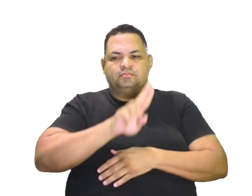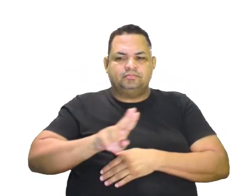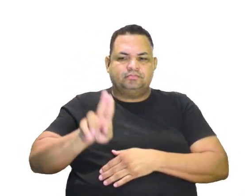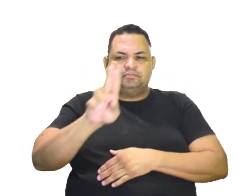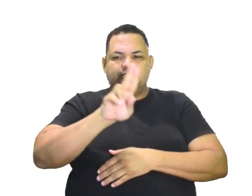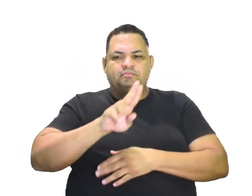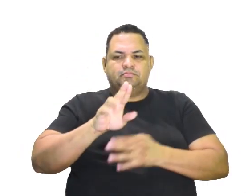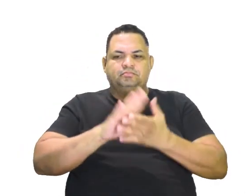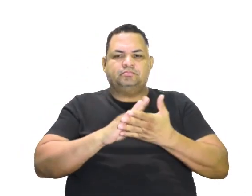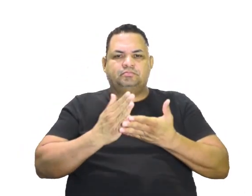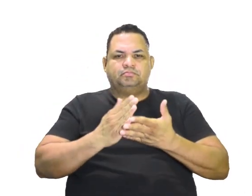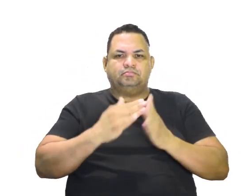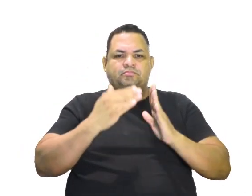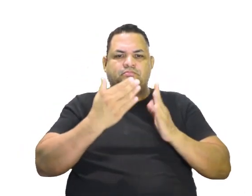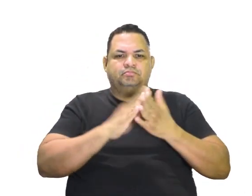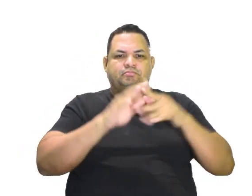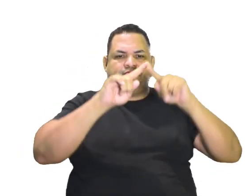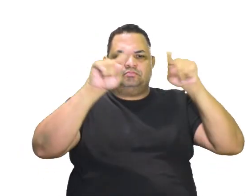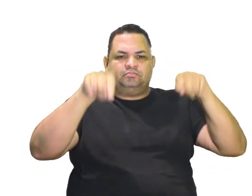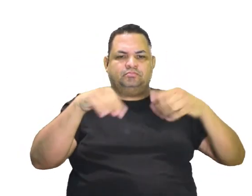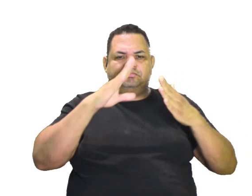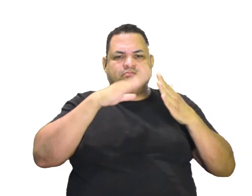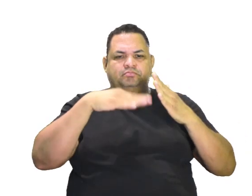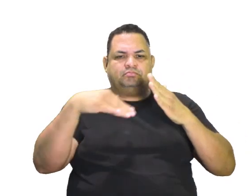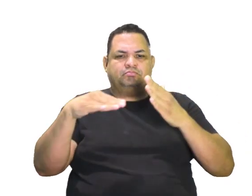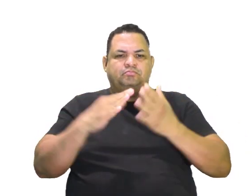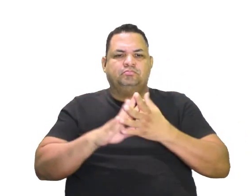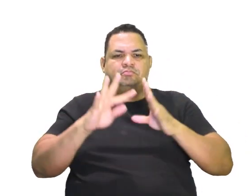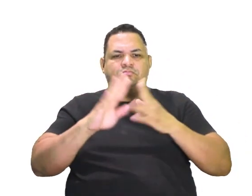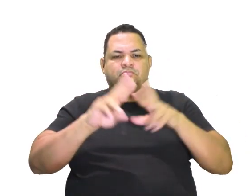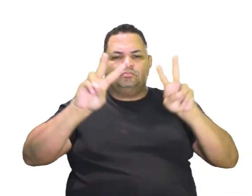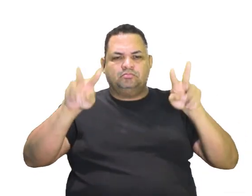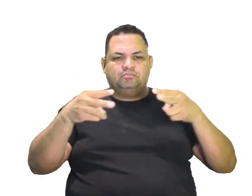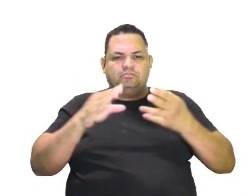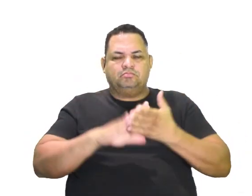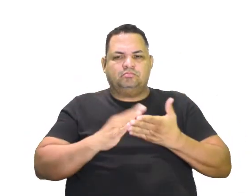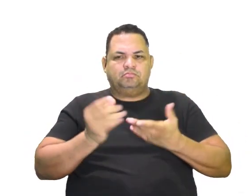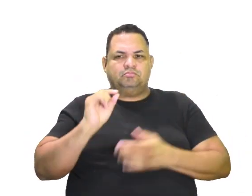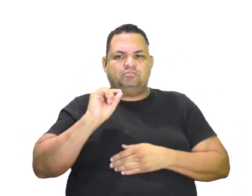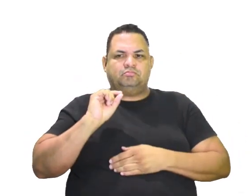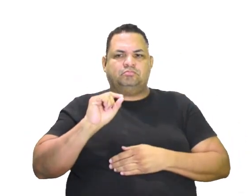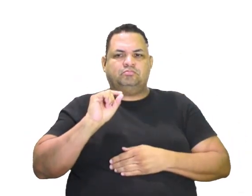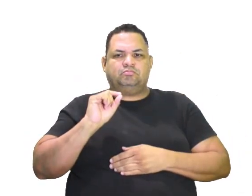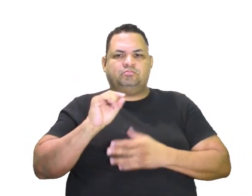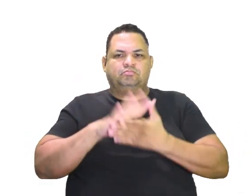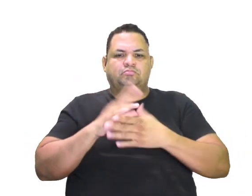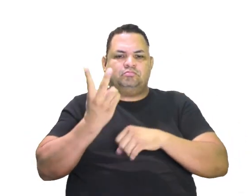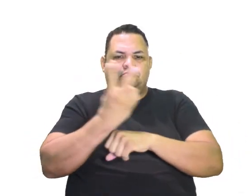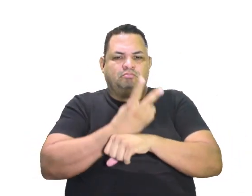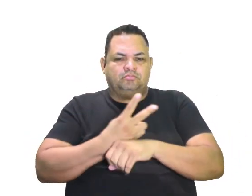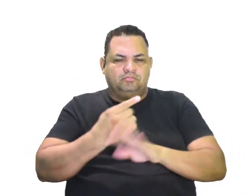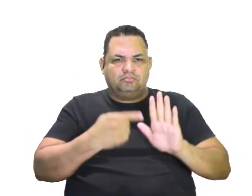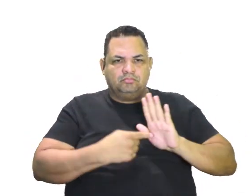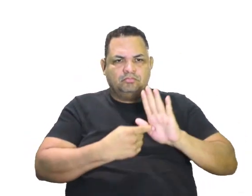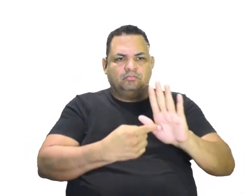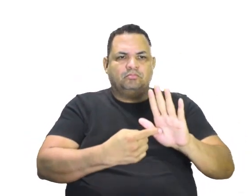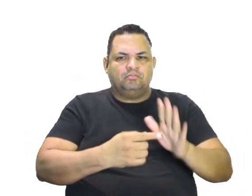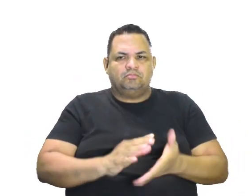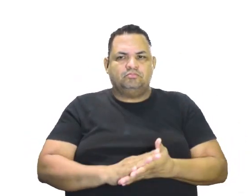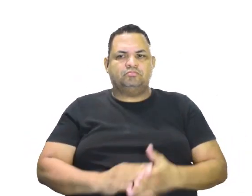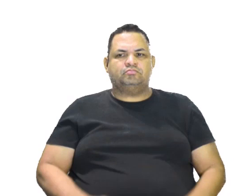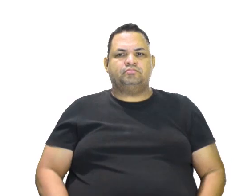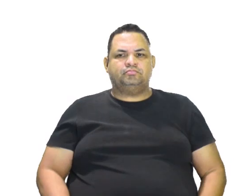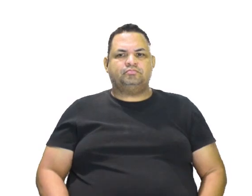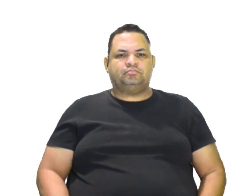usavam para colocar nos quadros, eram os temas, era disso que eles procuravam retratar.